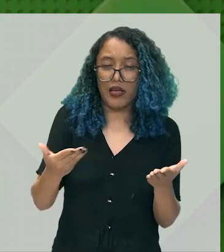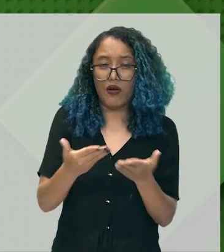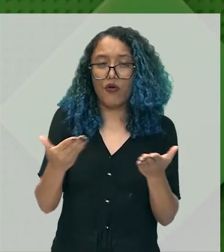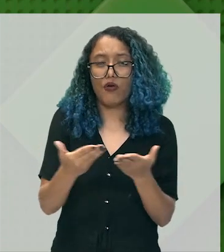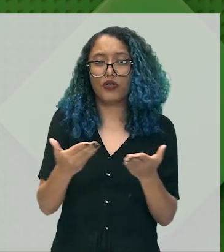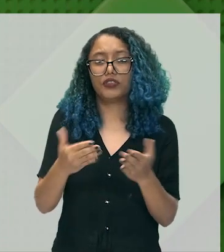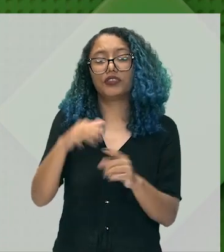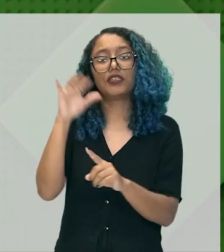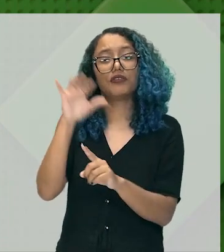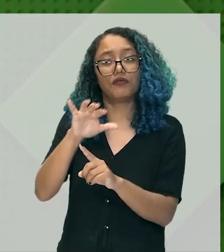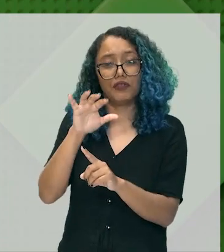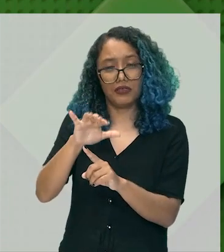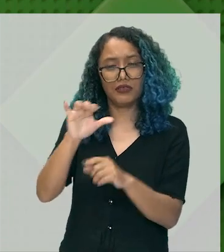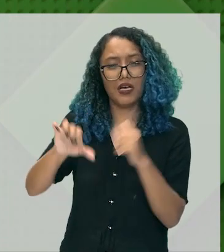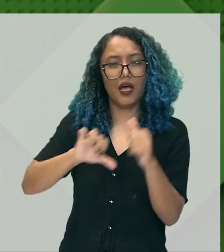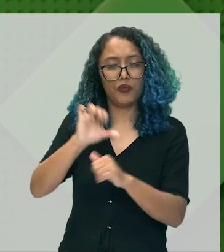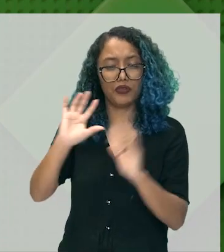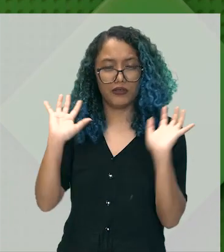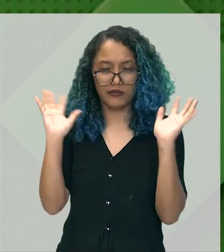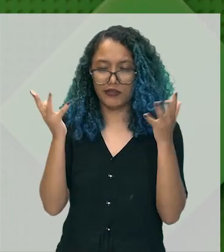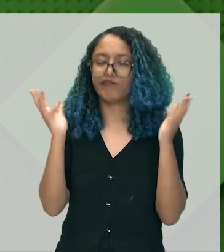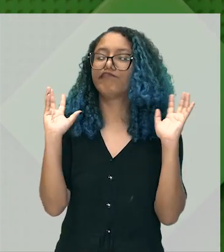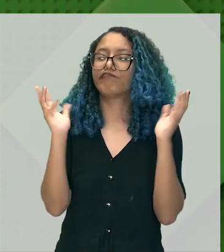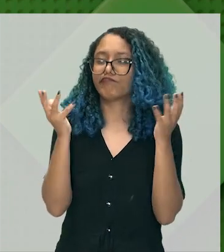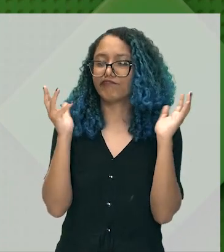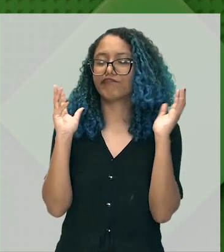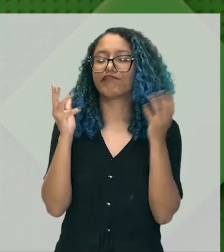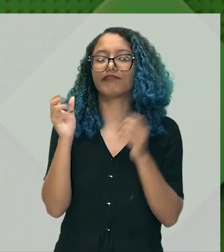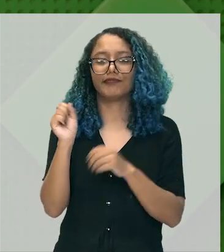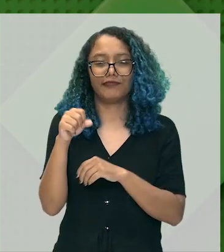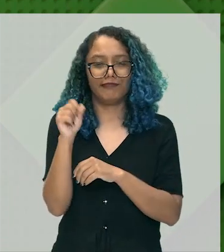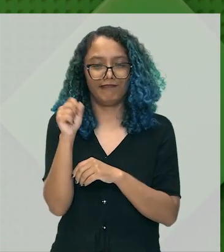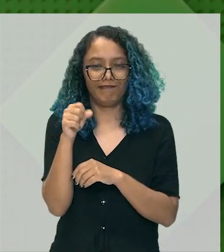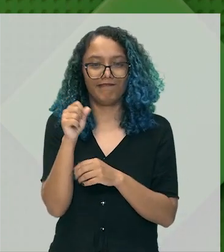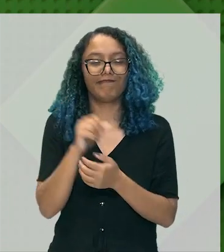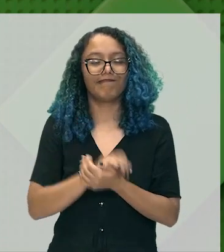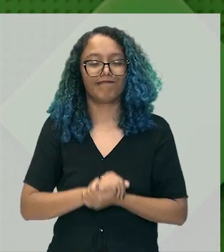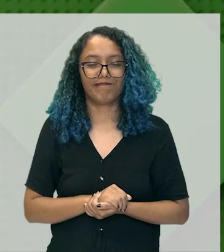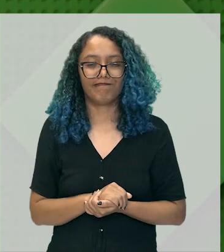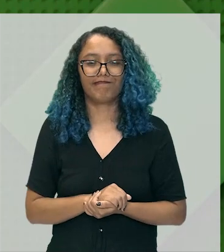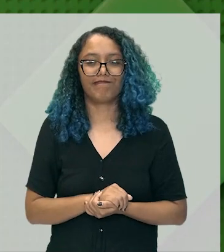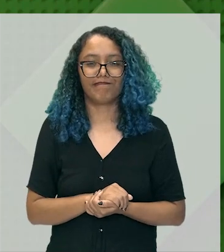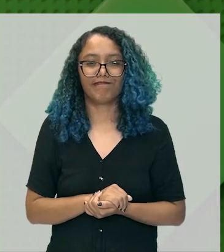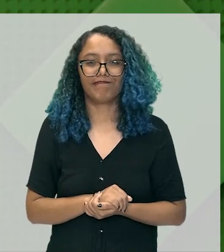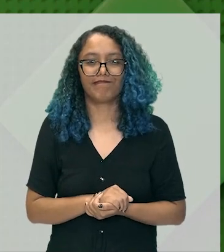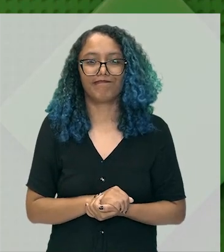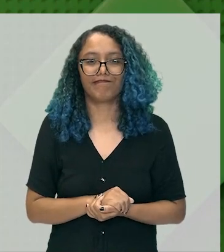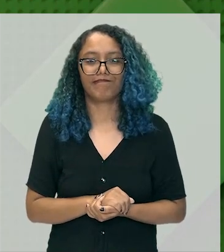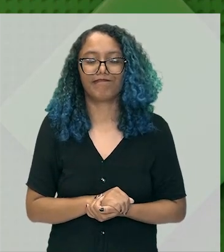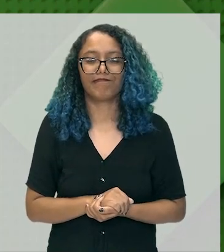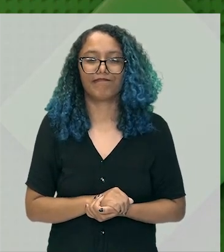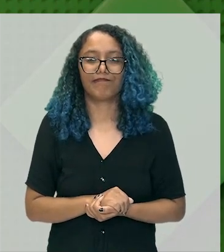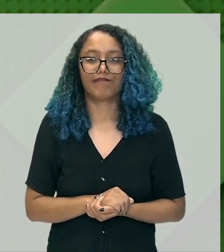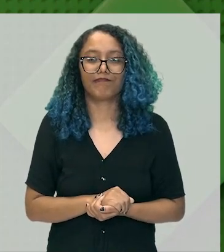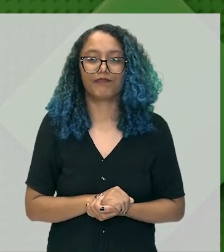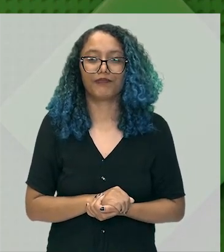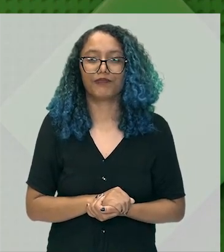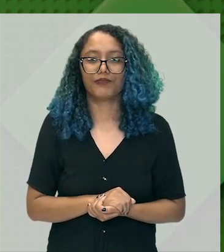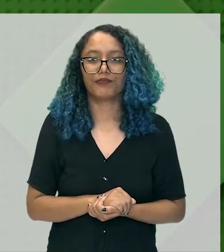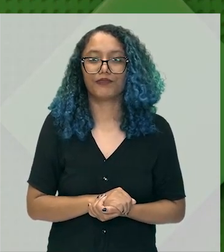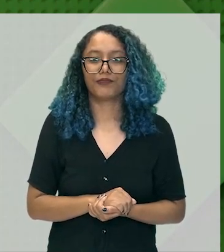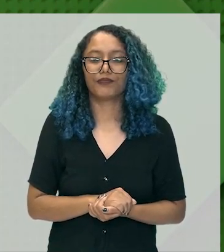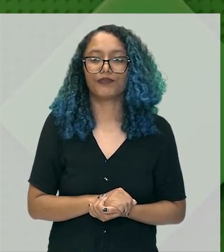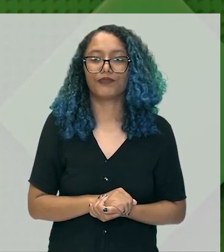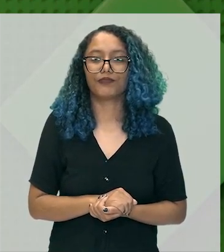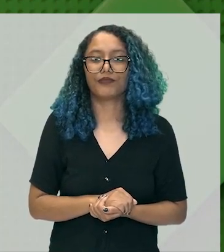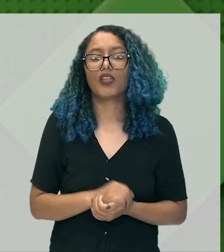alterações climáticas, nessas mudanças climáticas aí no nosso planeta Terra, nessa nossa atmosfera? Será se